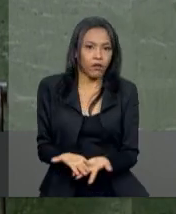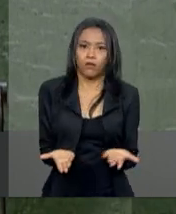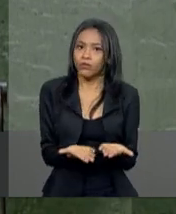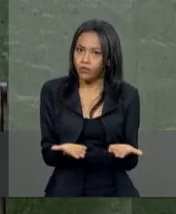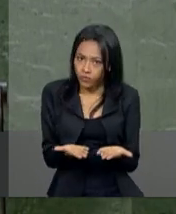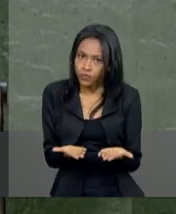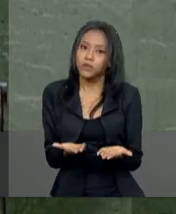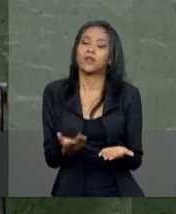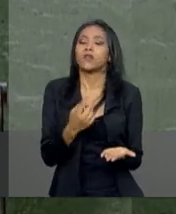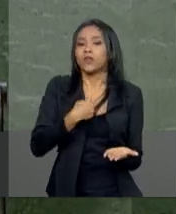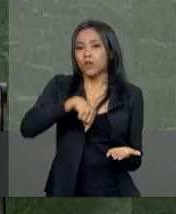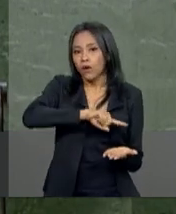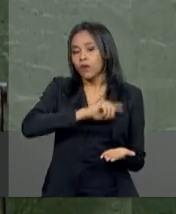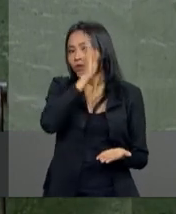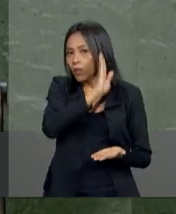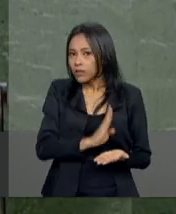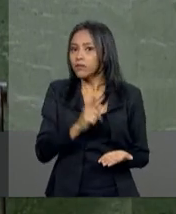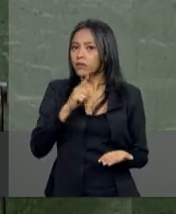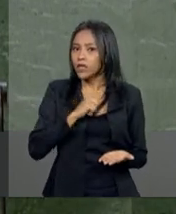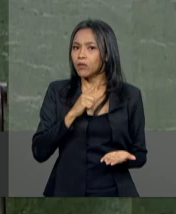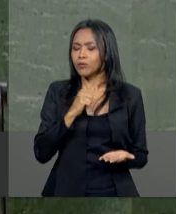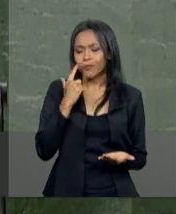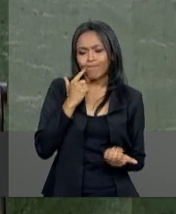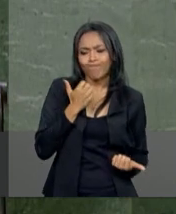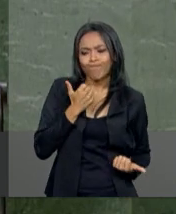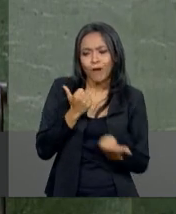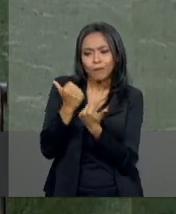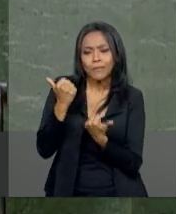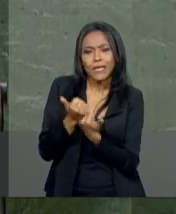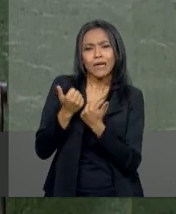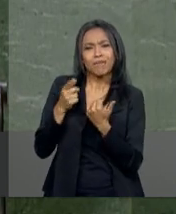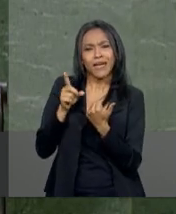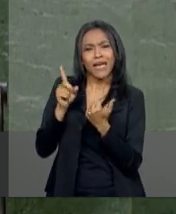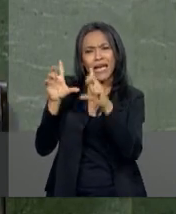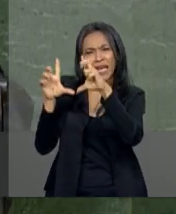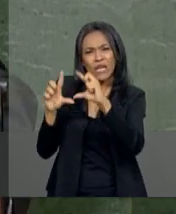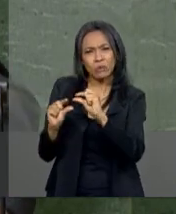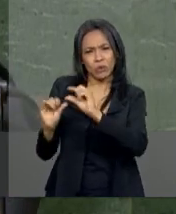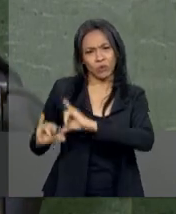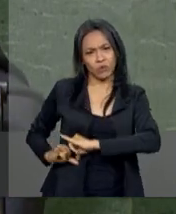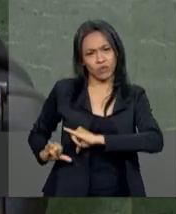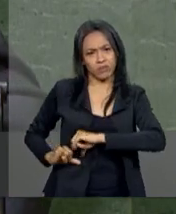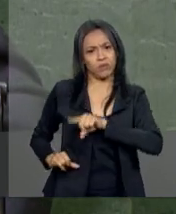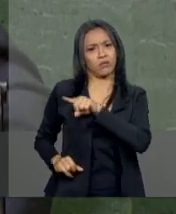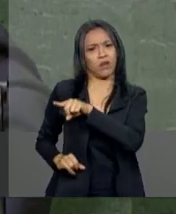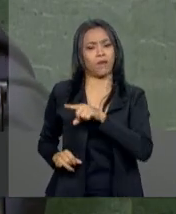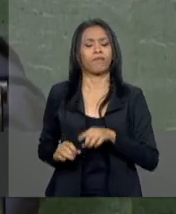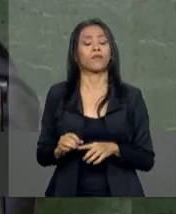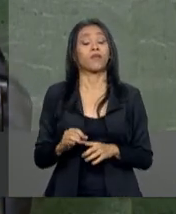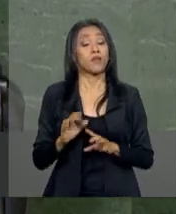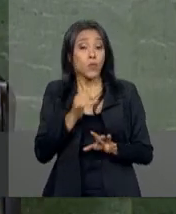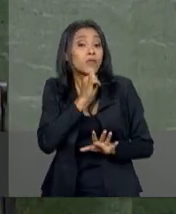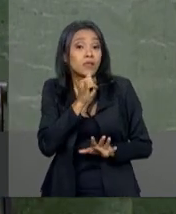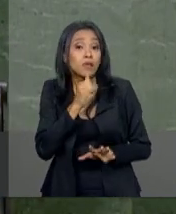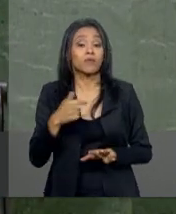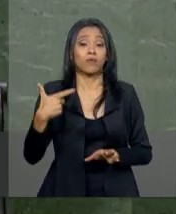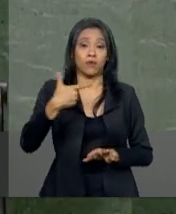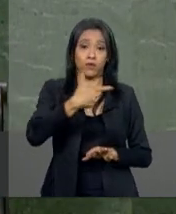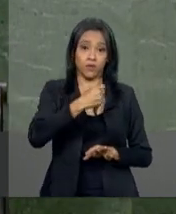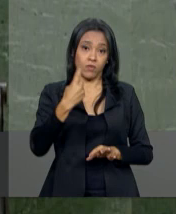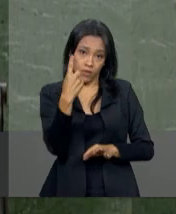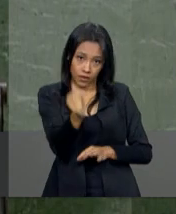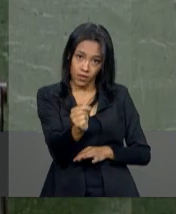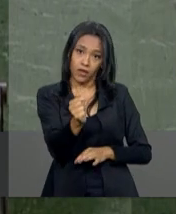contribuir para mitigar tanto sofrimento só em 2017 para dar o exemplo do